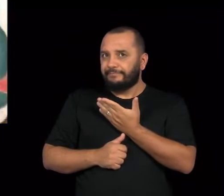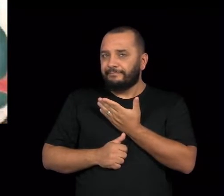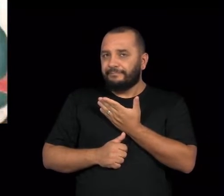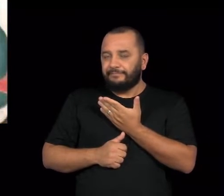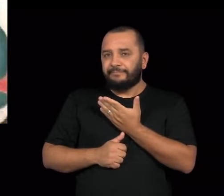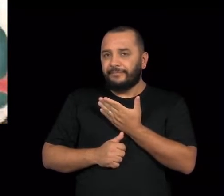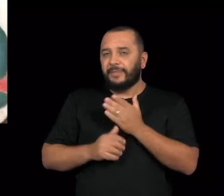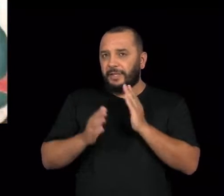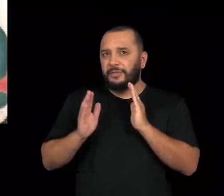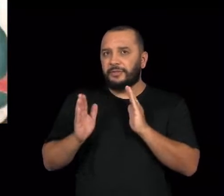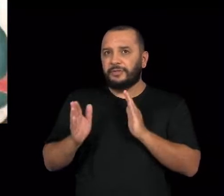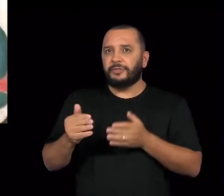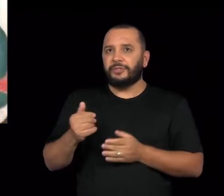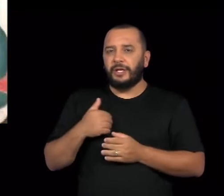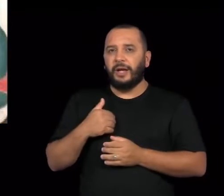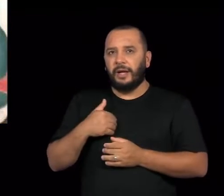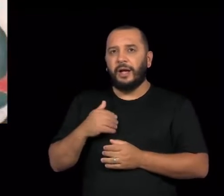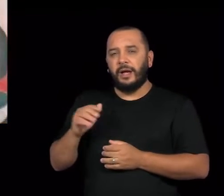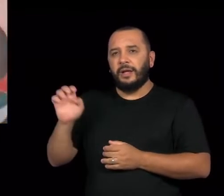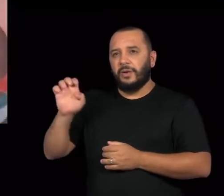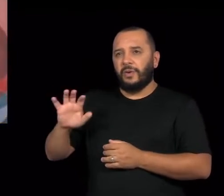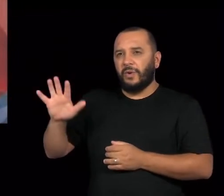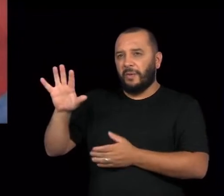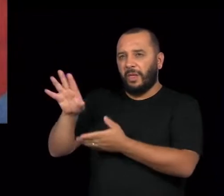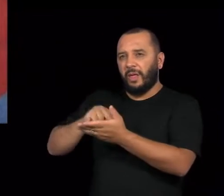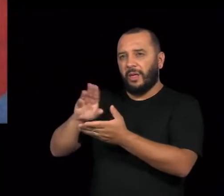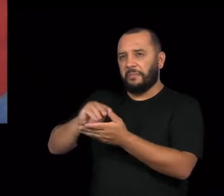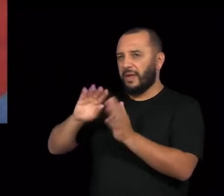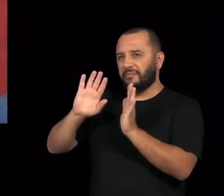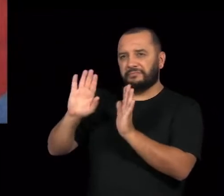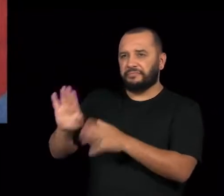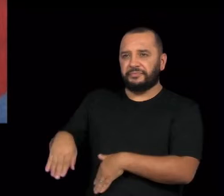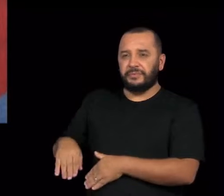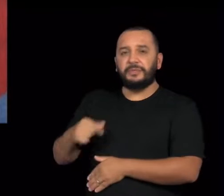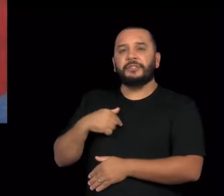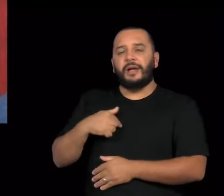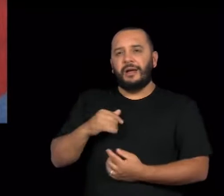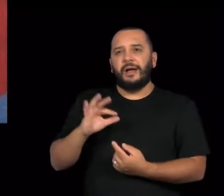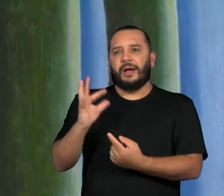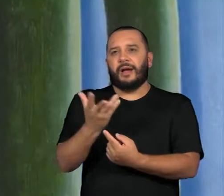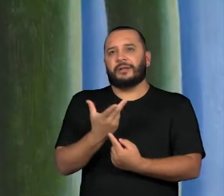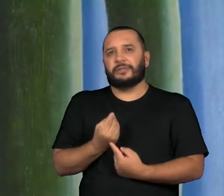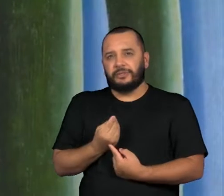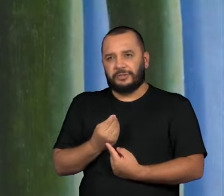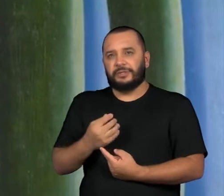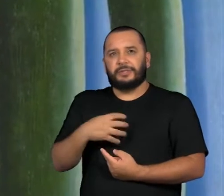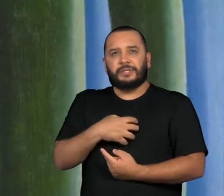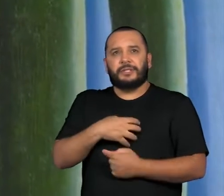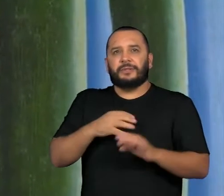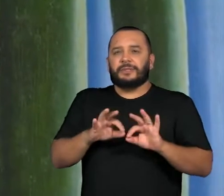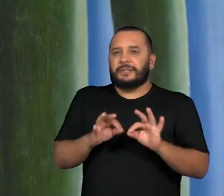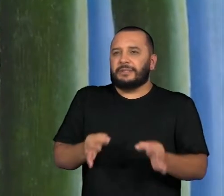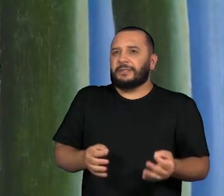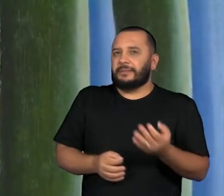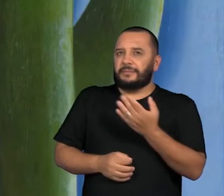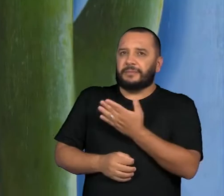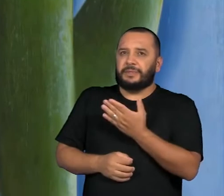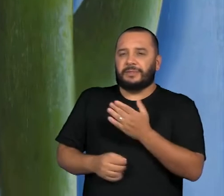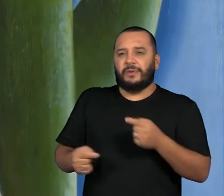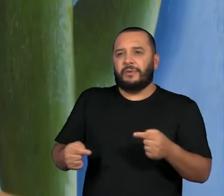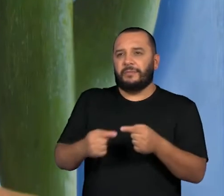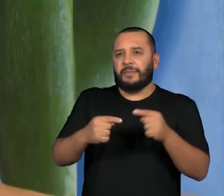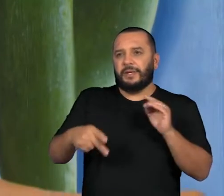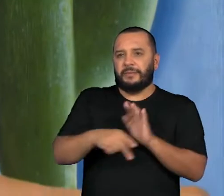Tarsila abandonava o academicismo europeu para expor uma forma de arte mais crua, mais simples e mais